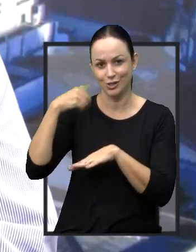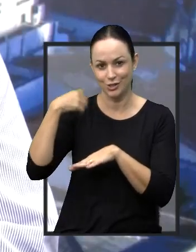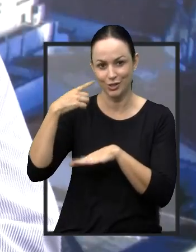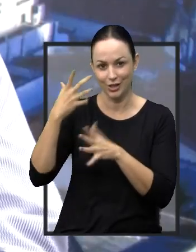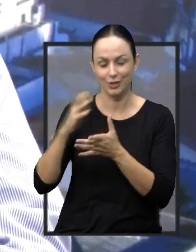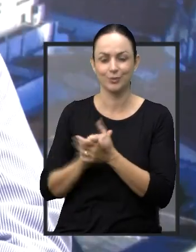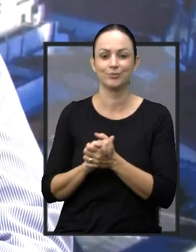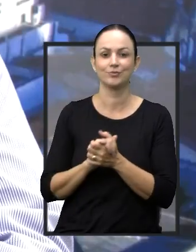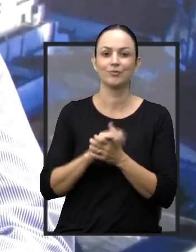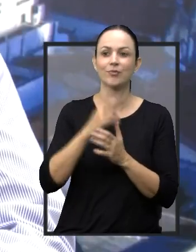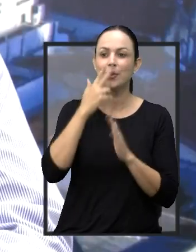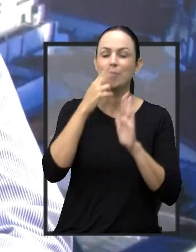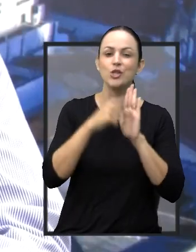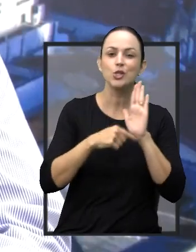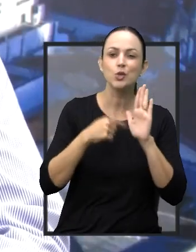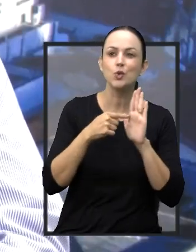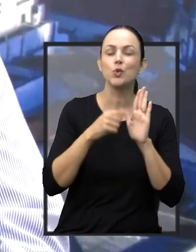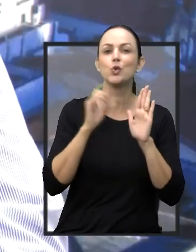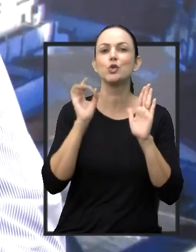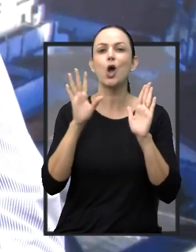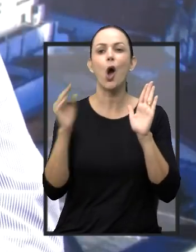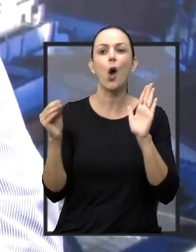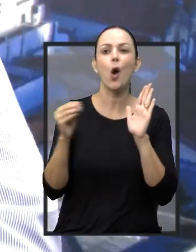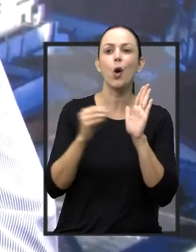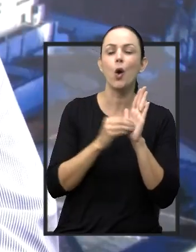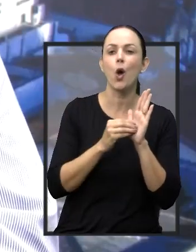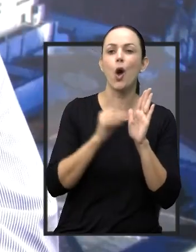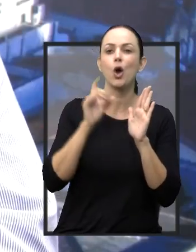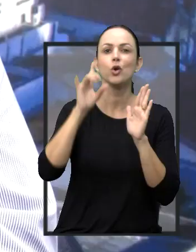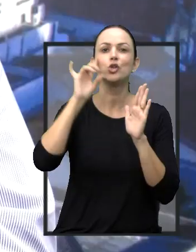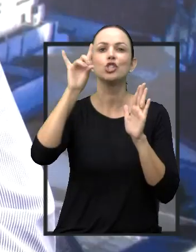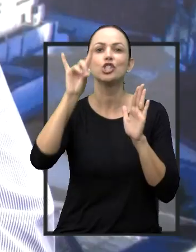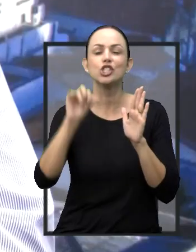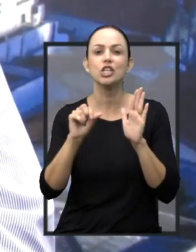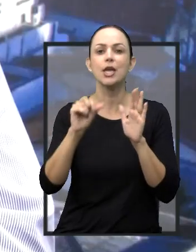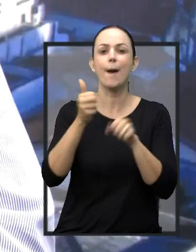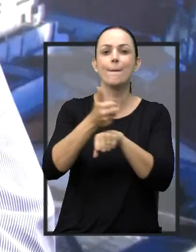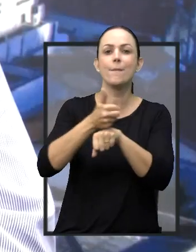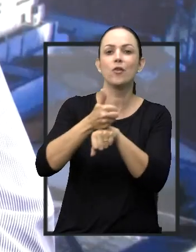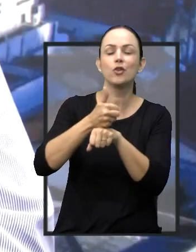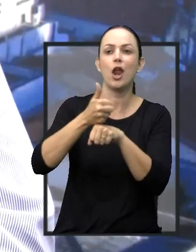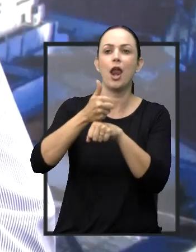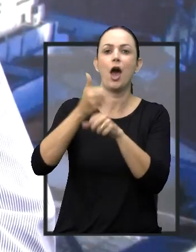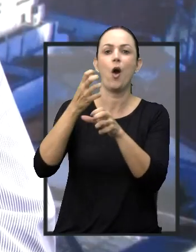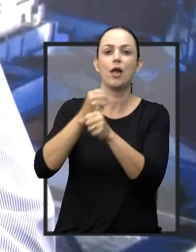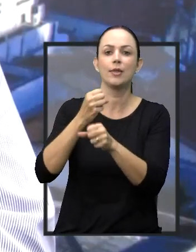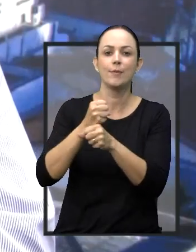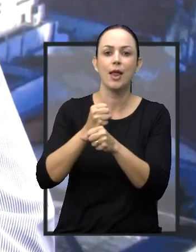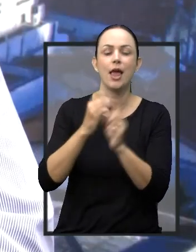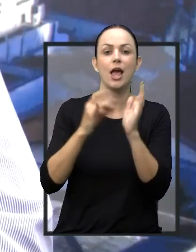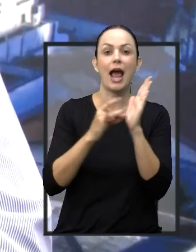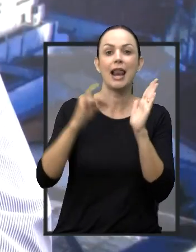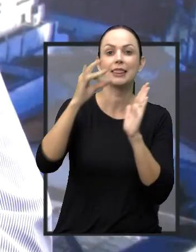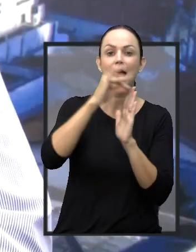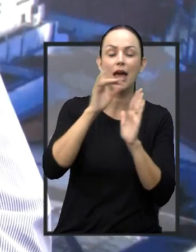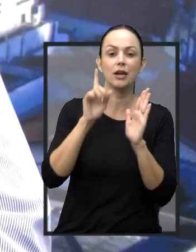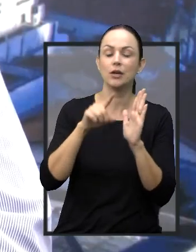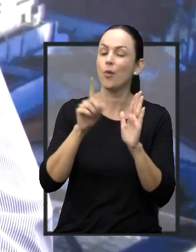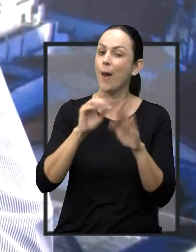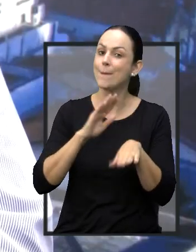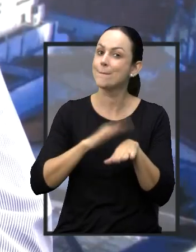mero simbolismo, né? Inclui o Dia do Profissional de Contabilidade no calendário oficial de eventos, é muito mais do que isso, é